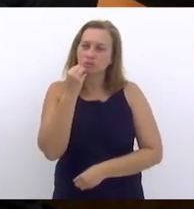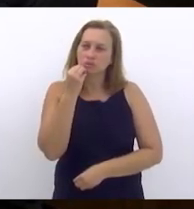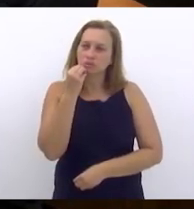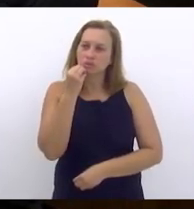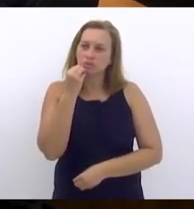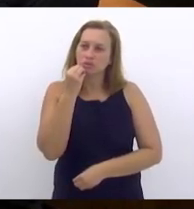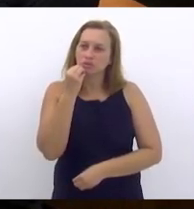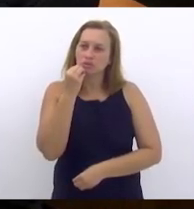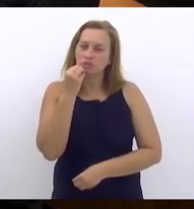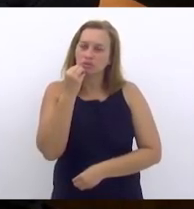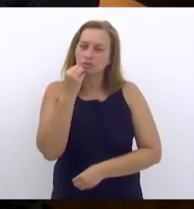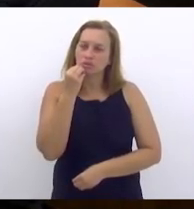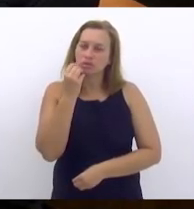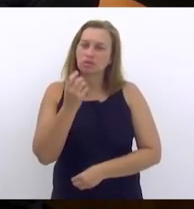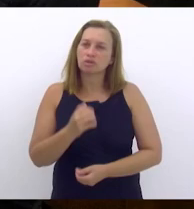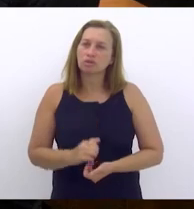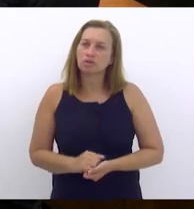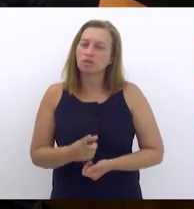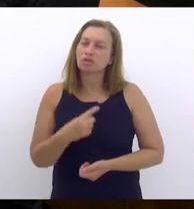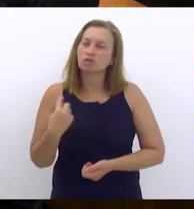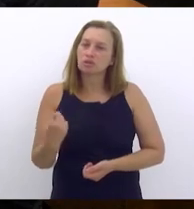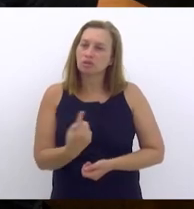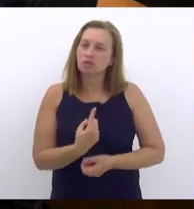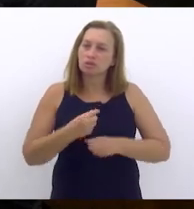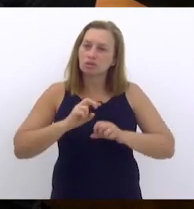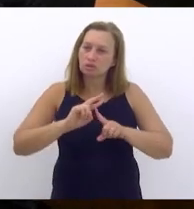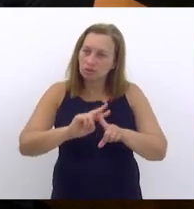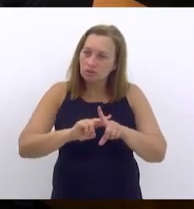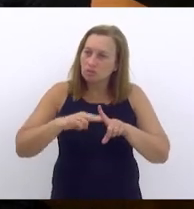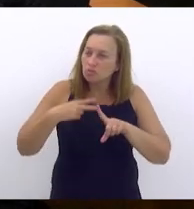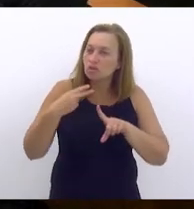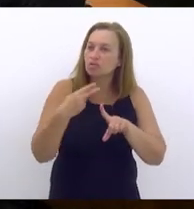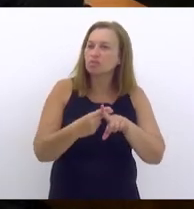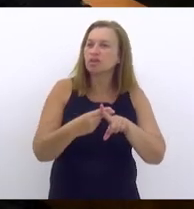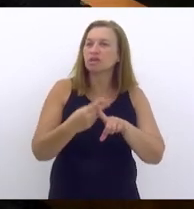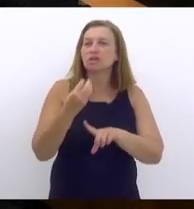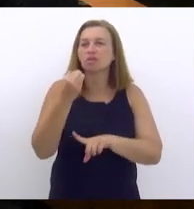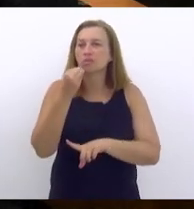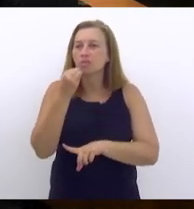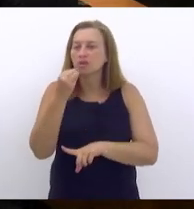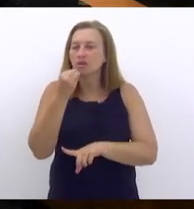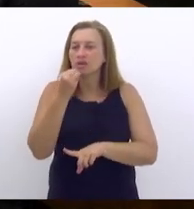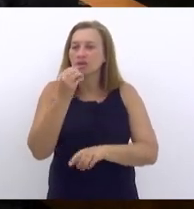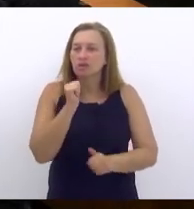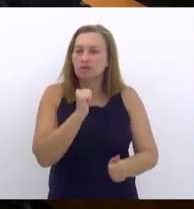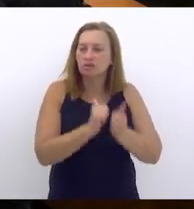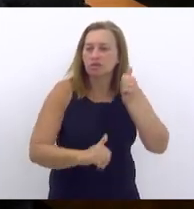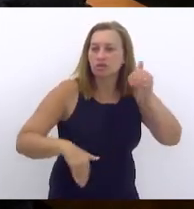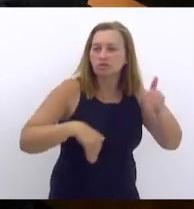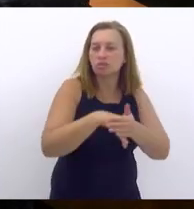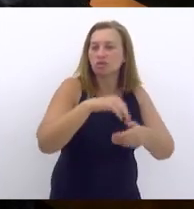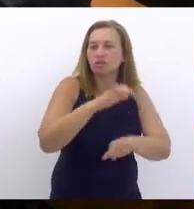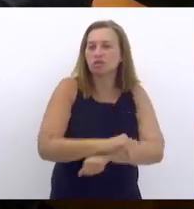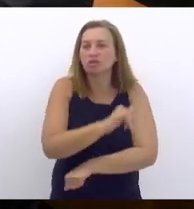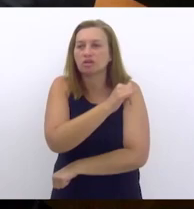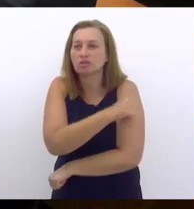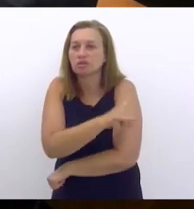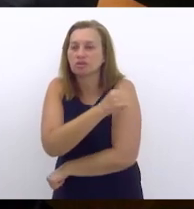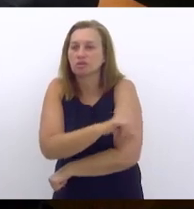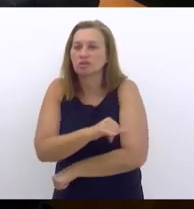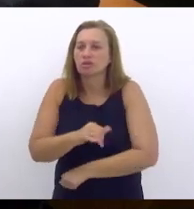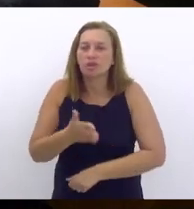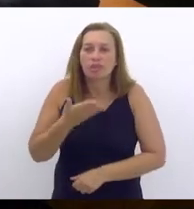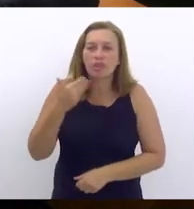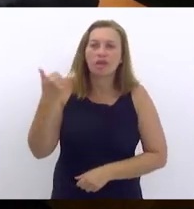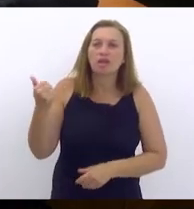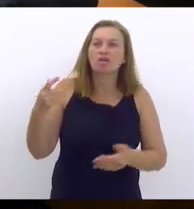talento. E nós estamos multiplicando esse talento. No esporte do estado do Rio de Janeiro, o que